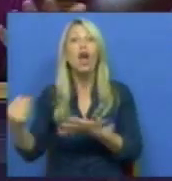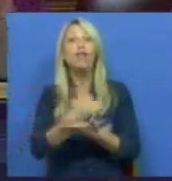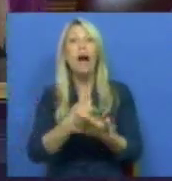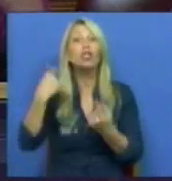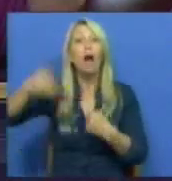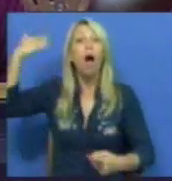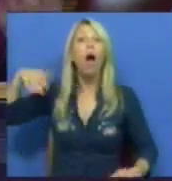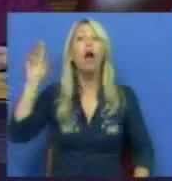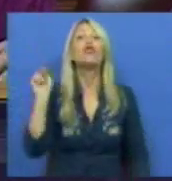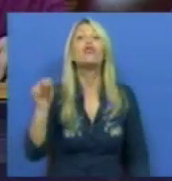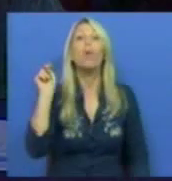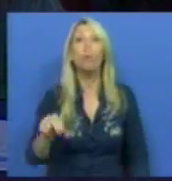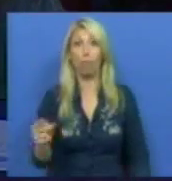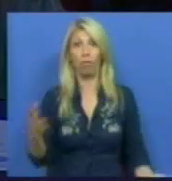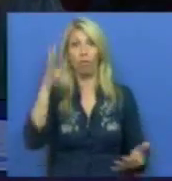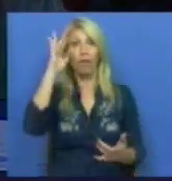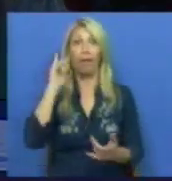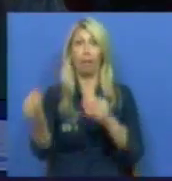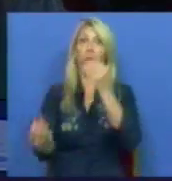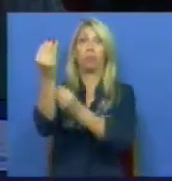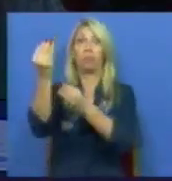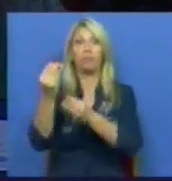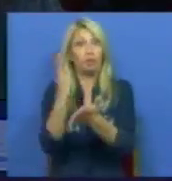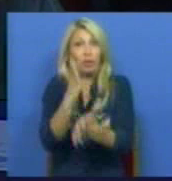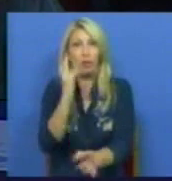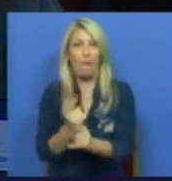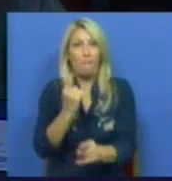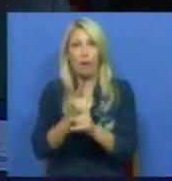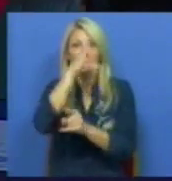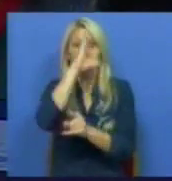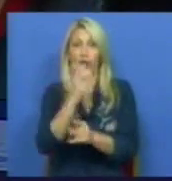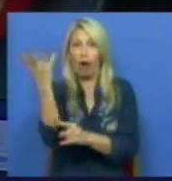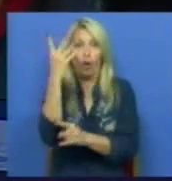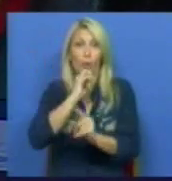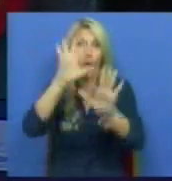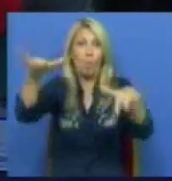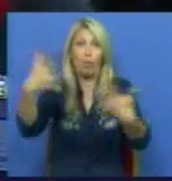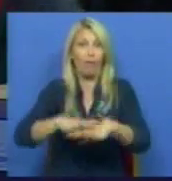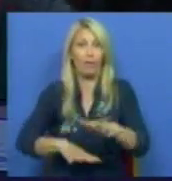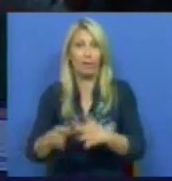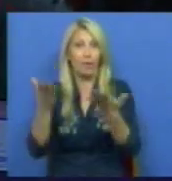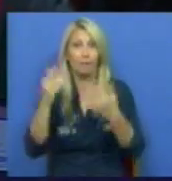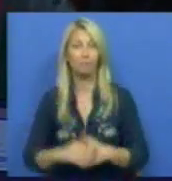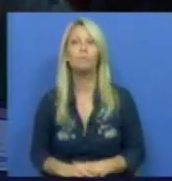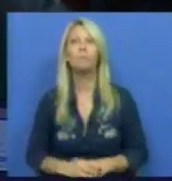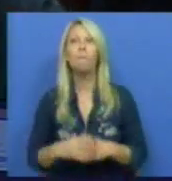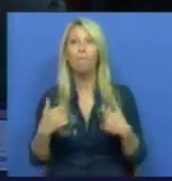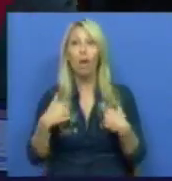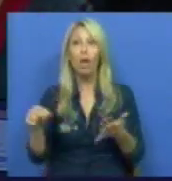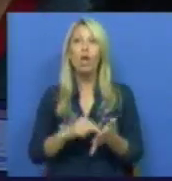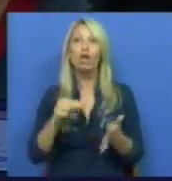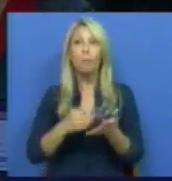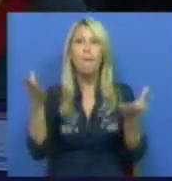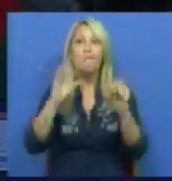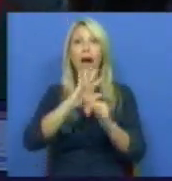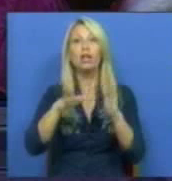junho. Isto é um ato de criatividade que só mesmo o Ministério da Cultura poderia ter. Exatamente. E enquanto aguardo então mais